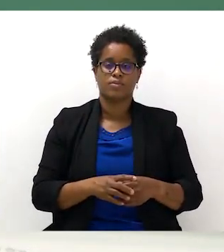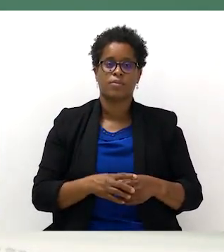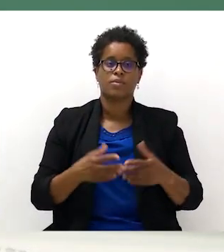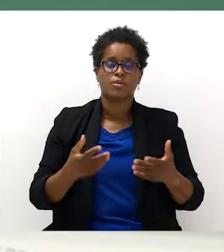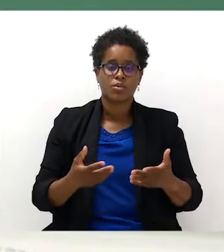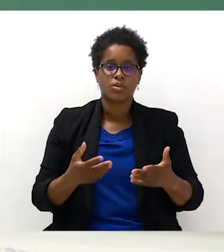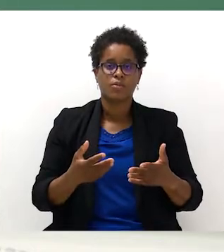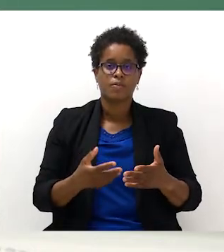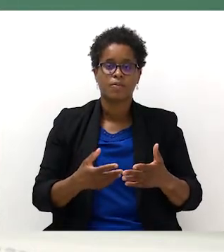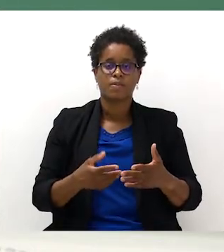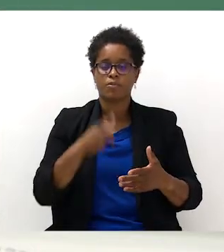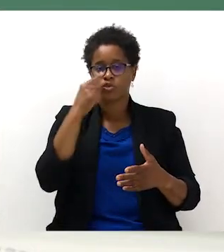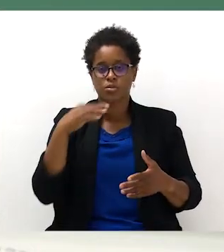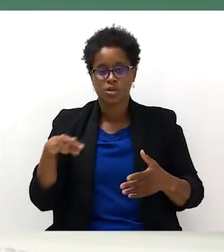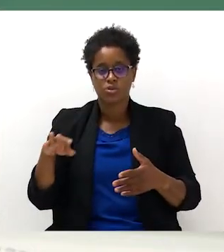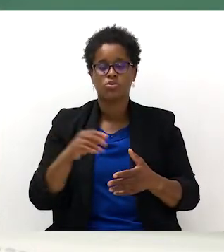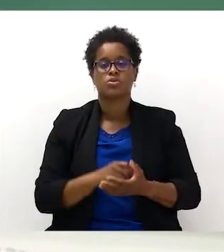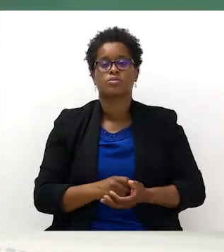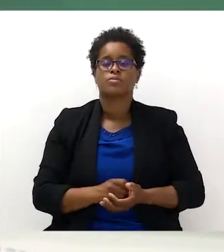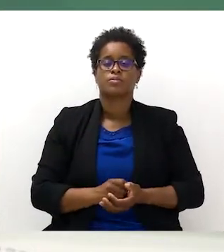por 2 meninos.